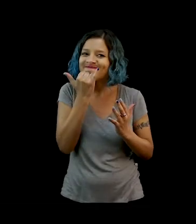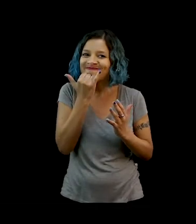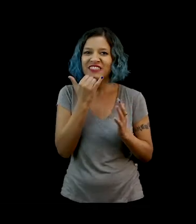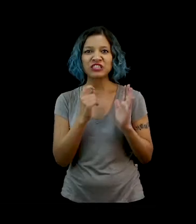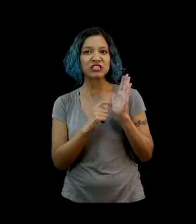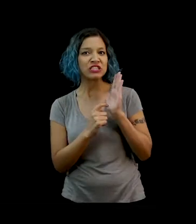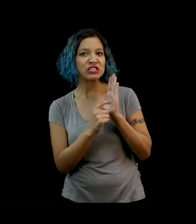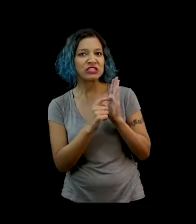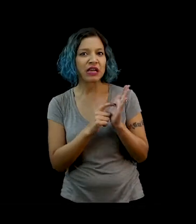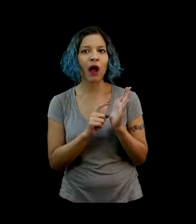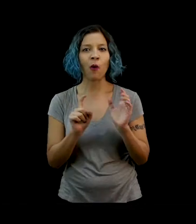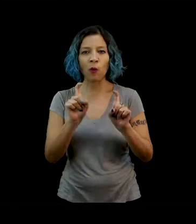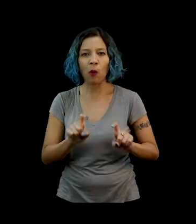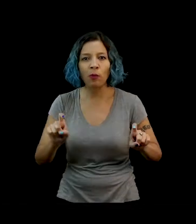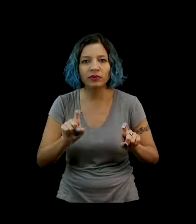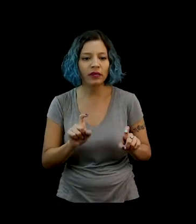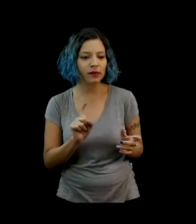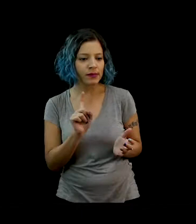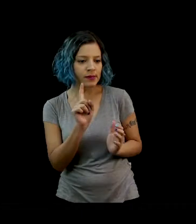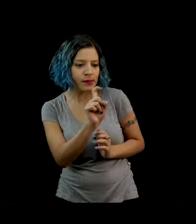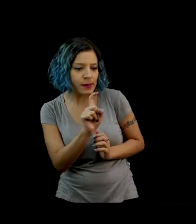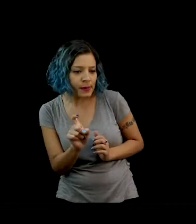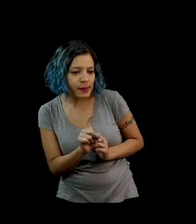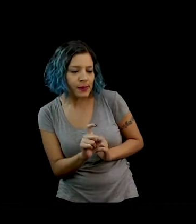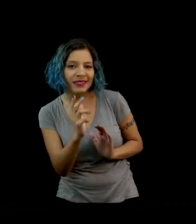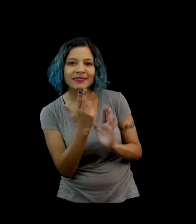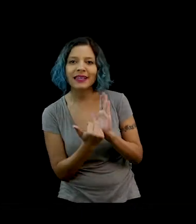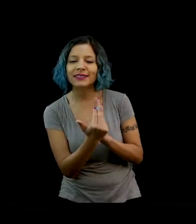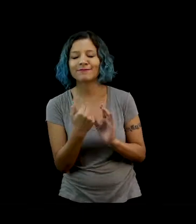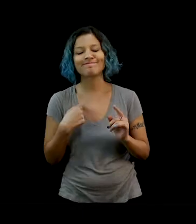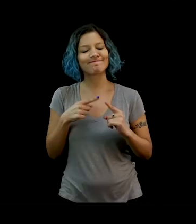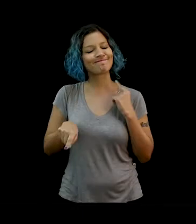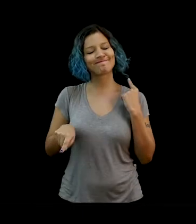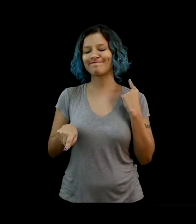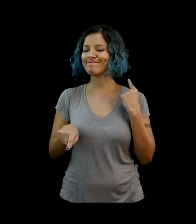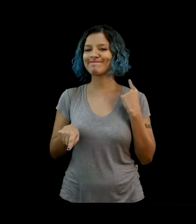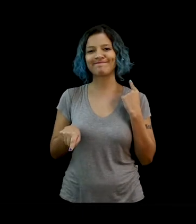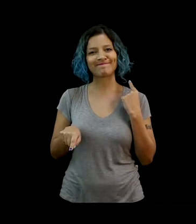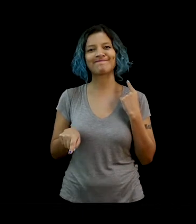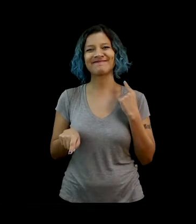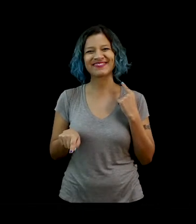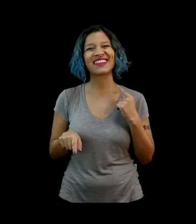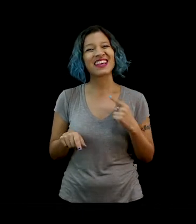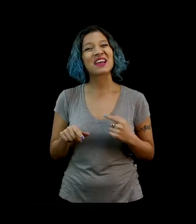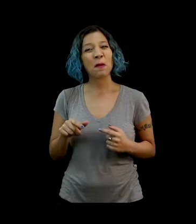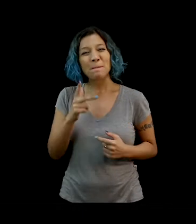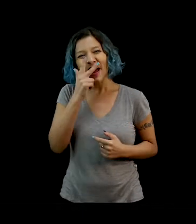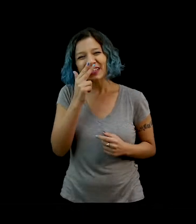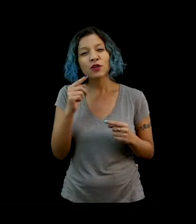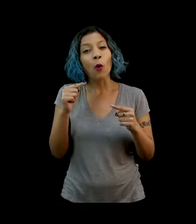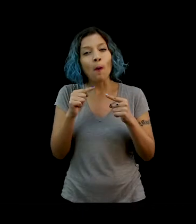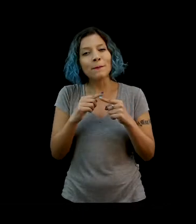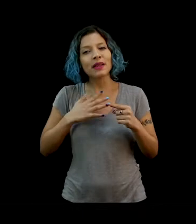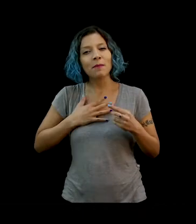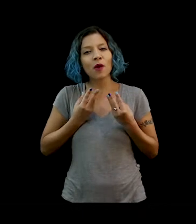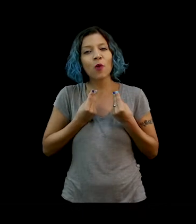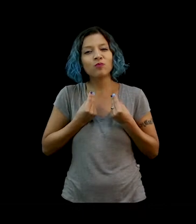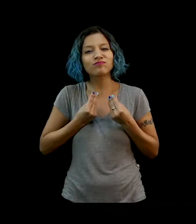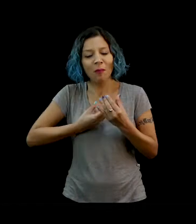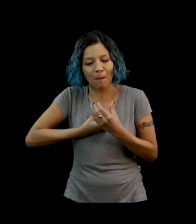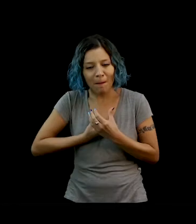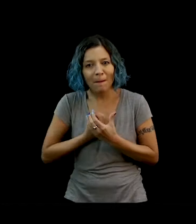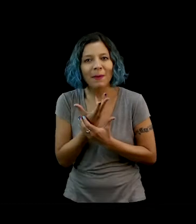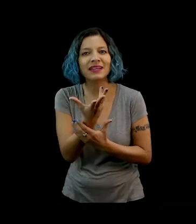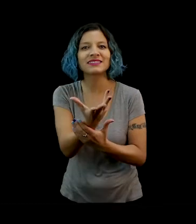a ver também com o que eu quero passar eu acho que o desenho ele tá completamente ligado com a sua narrativa então